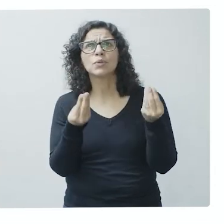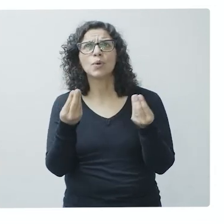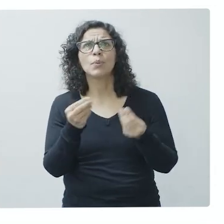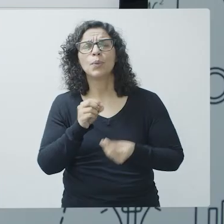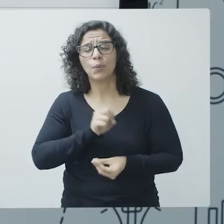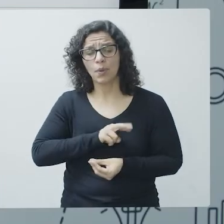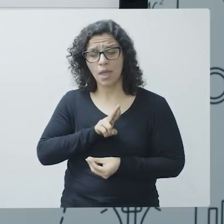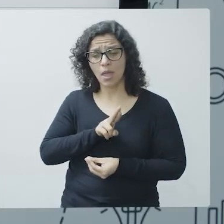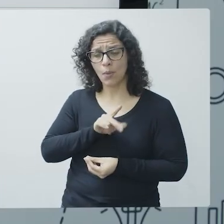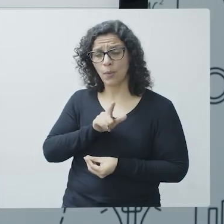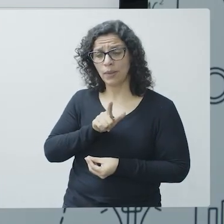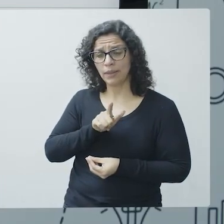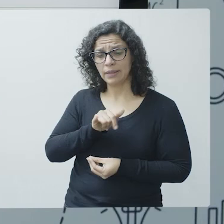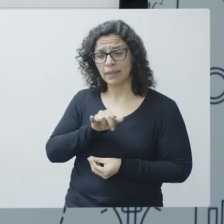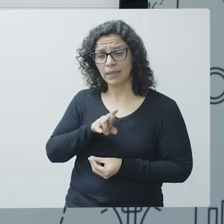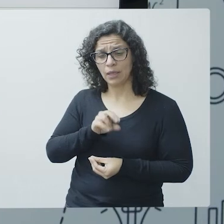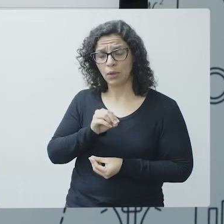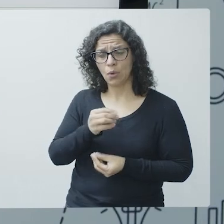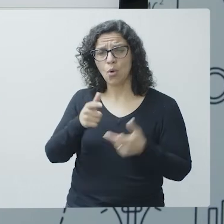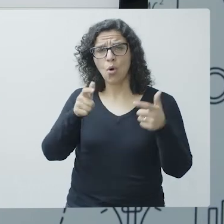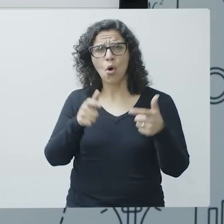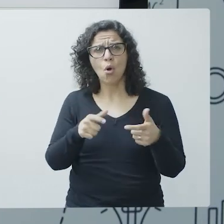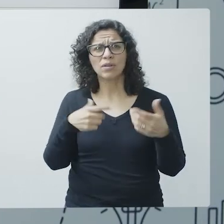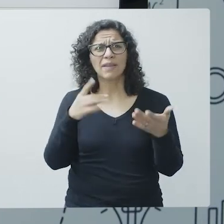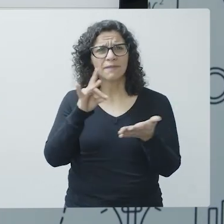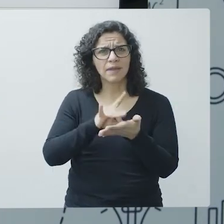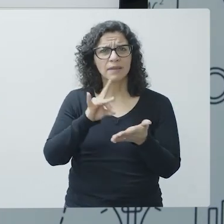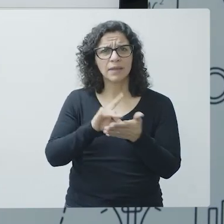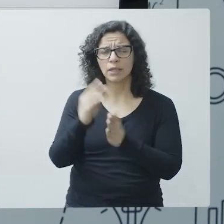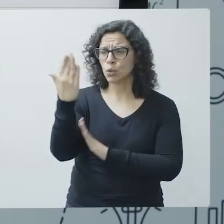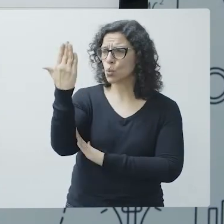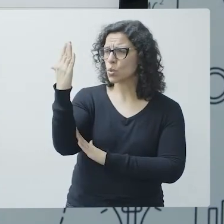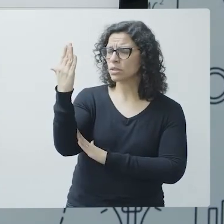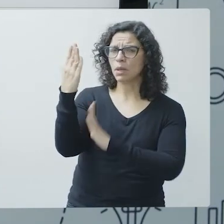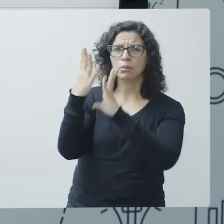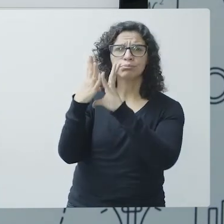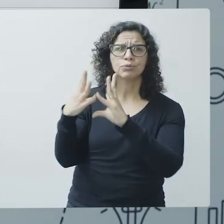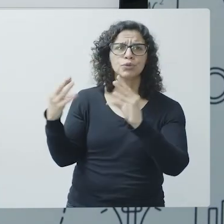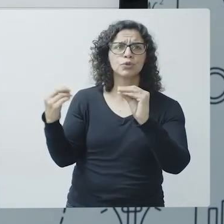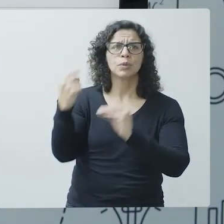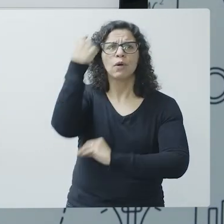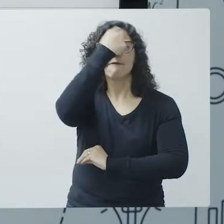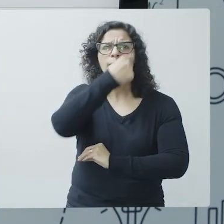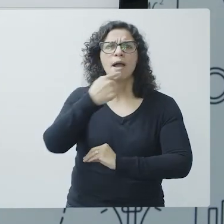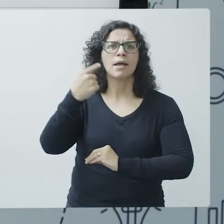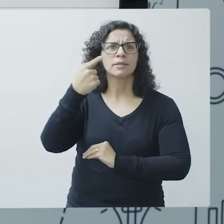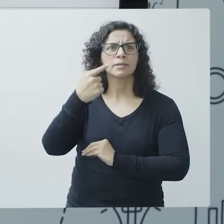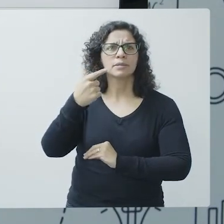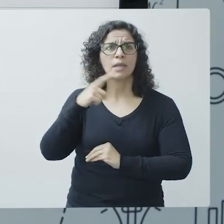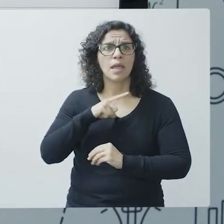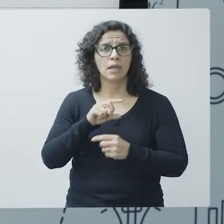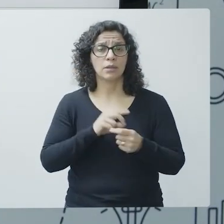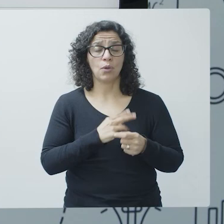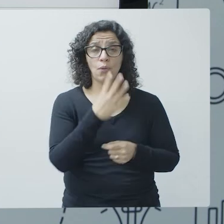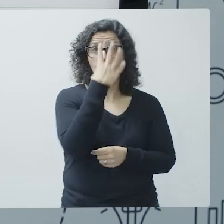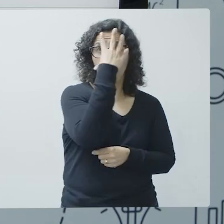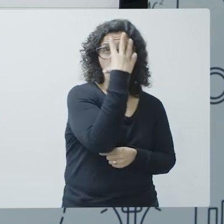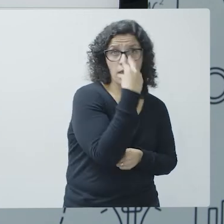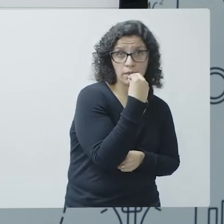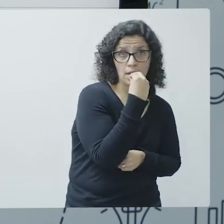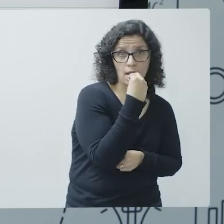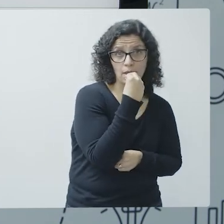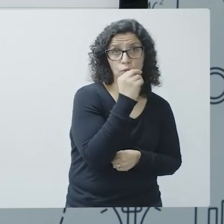eu lírico. Onde será que ficou realmente essa face? Será que ficou no retrato